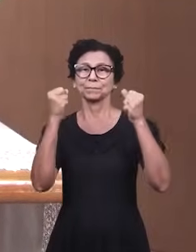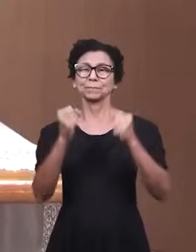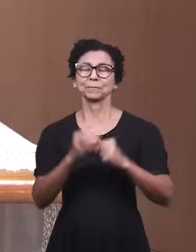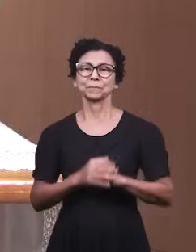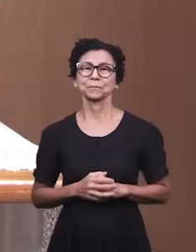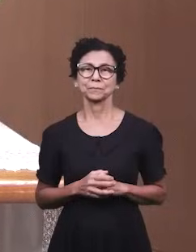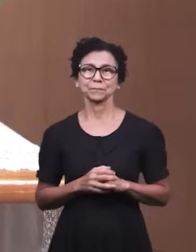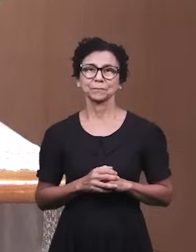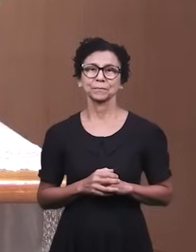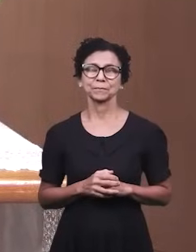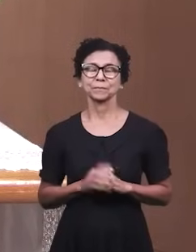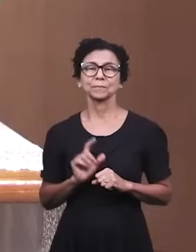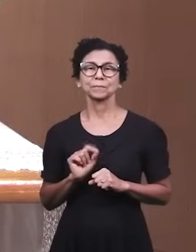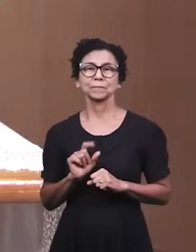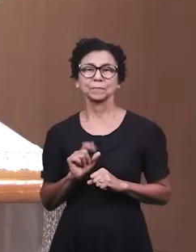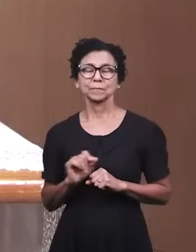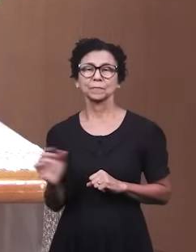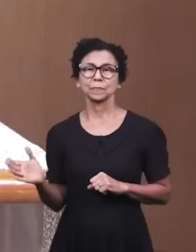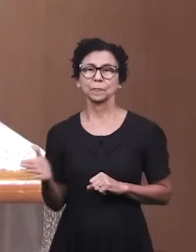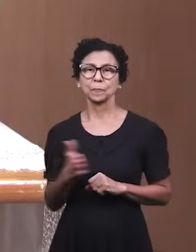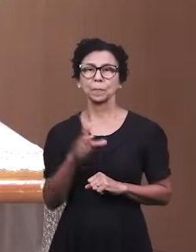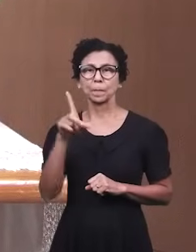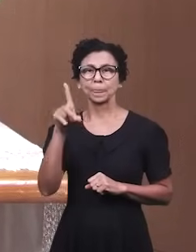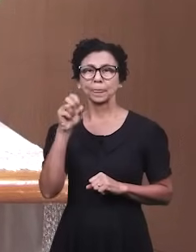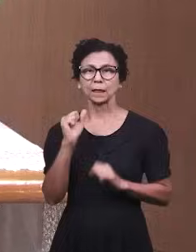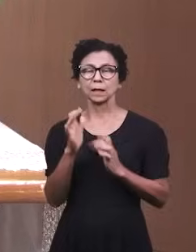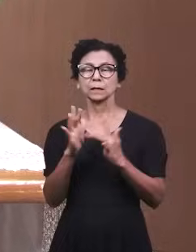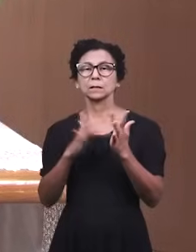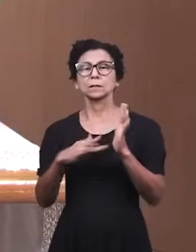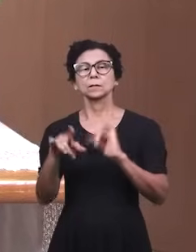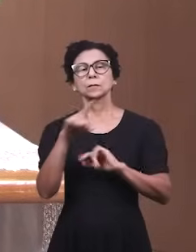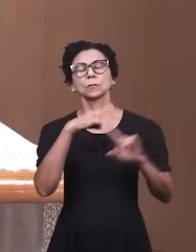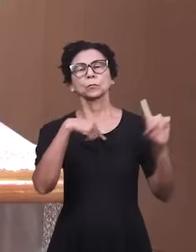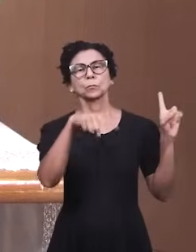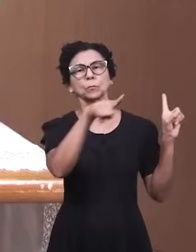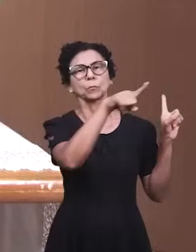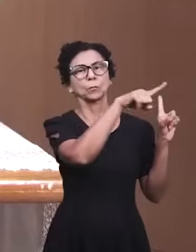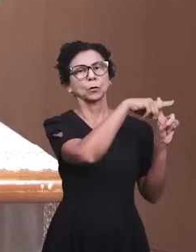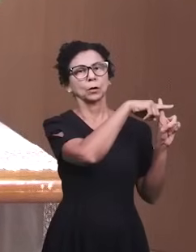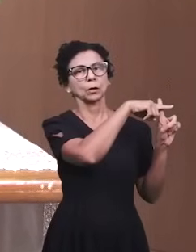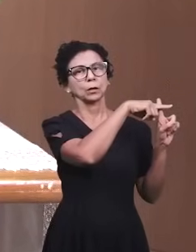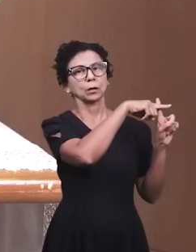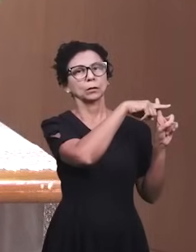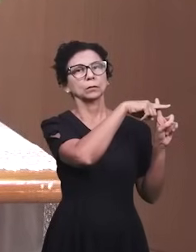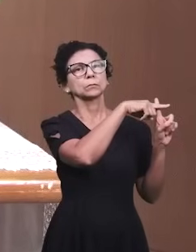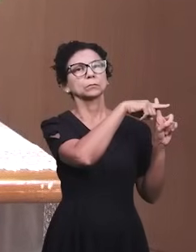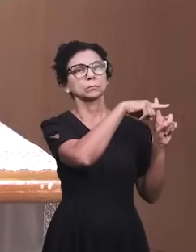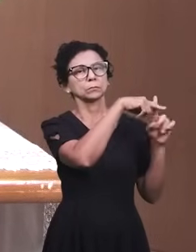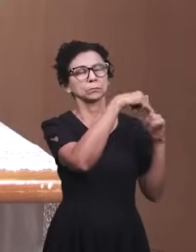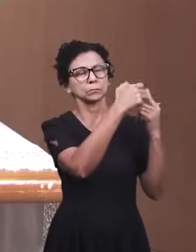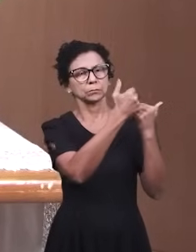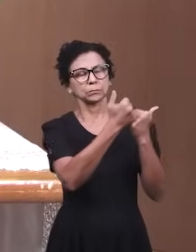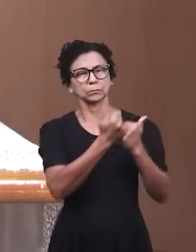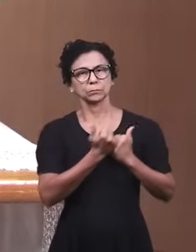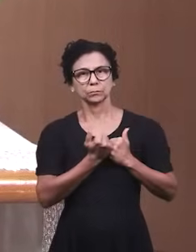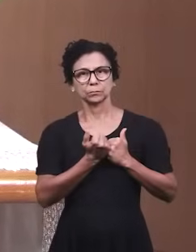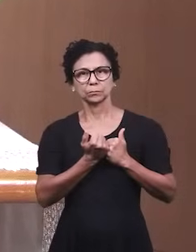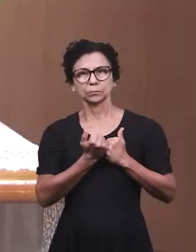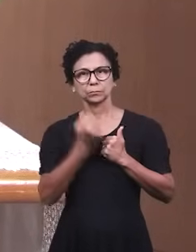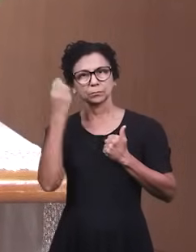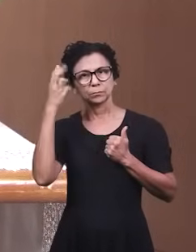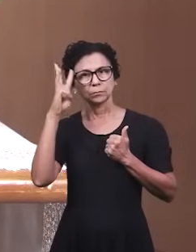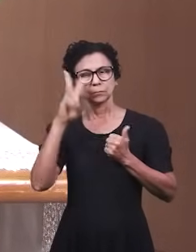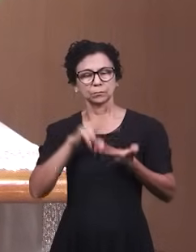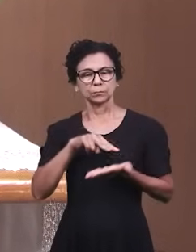foi condenado a subir à cruz do Calvário, ali ele morreu, mas ressuscitou, ao cumprir